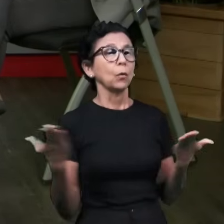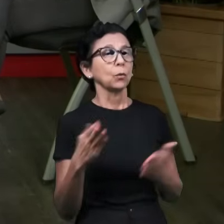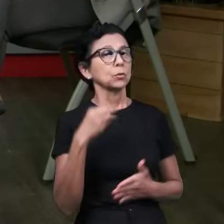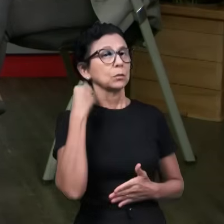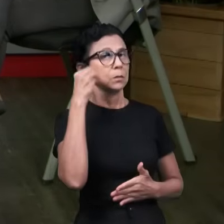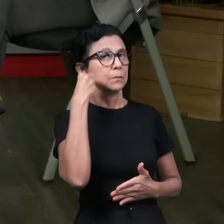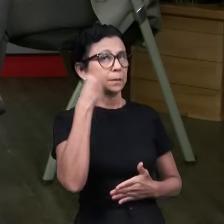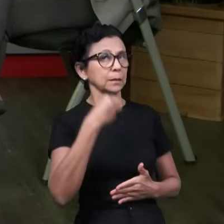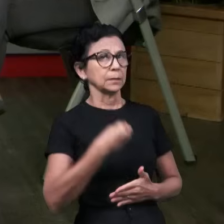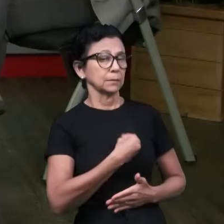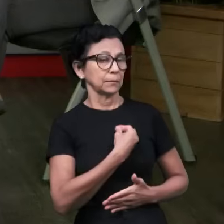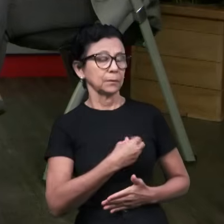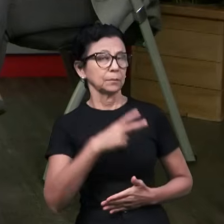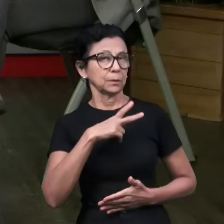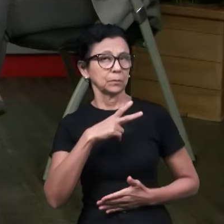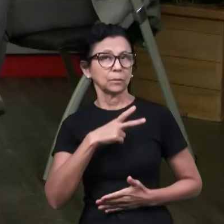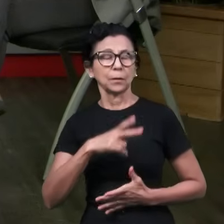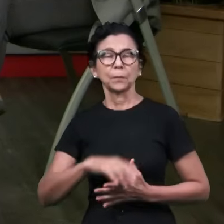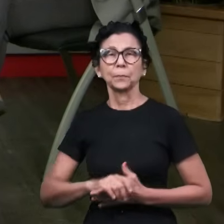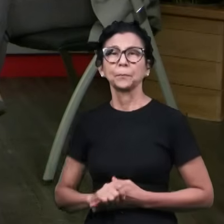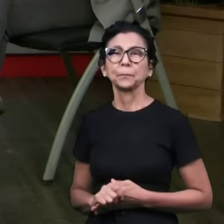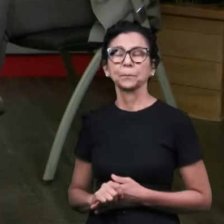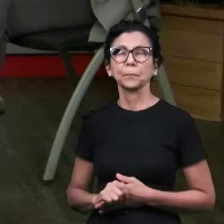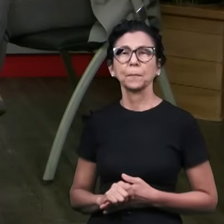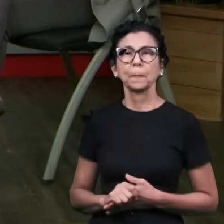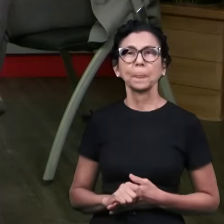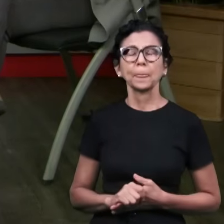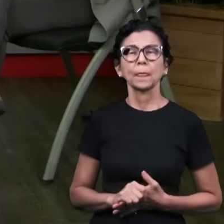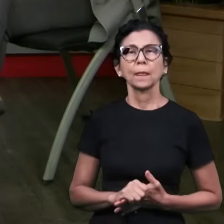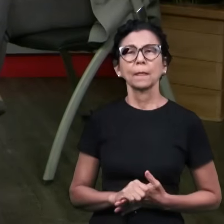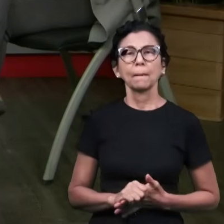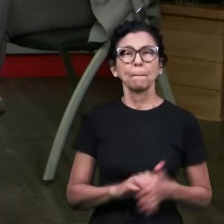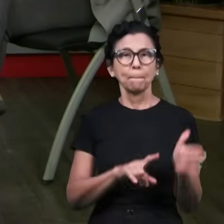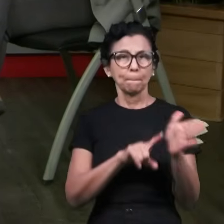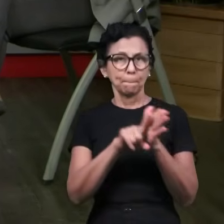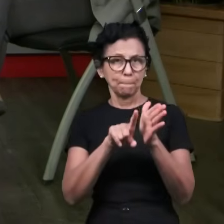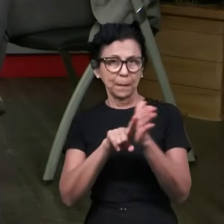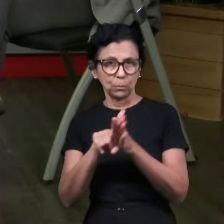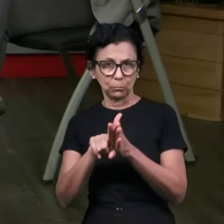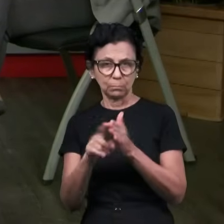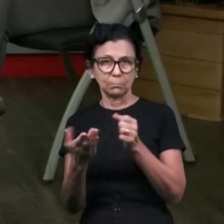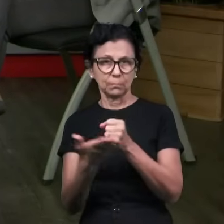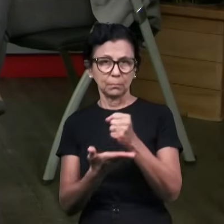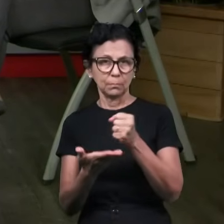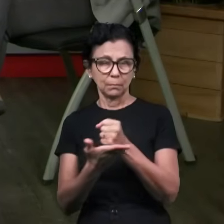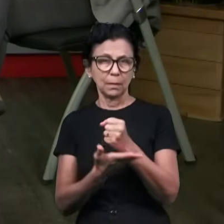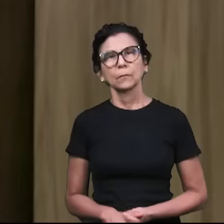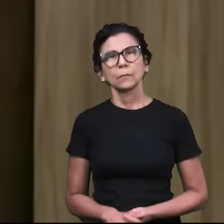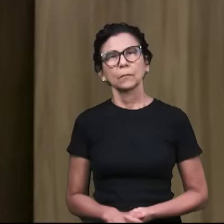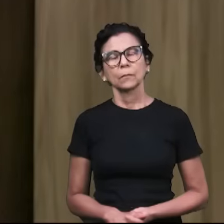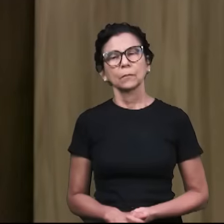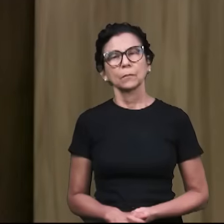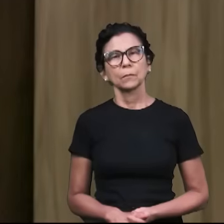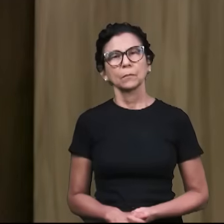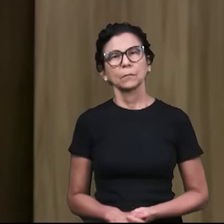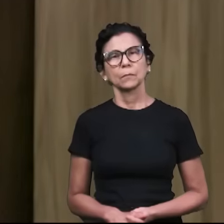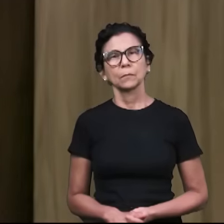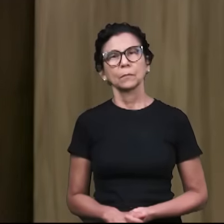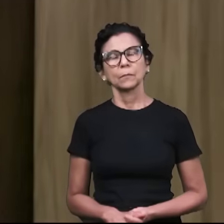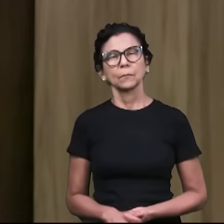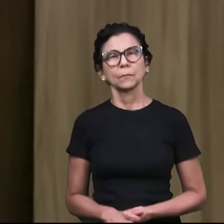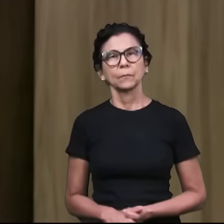lá. A pergunta, e aqui eu vou usar as perguntas como base para essa conversa nossa aqui. Ao